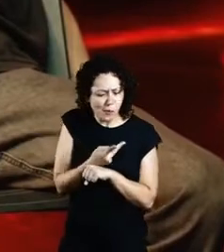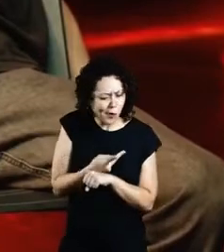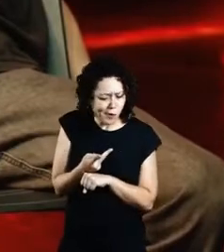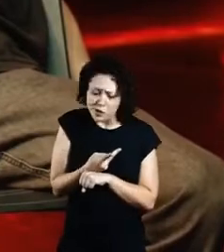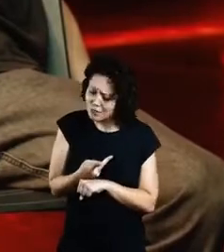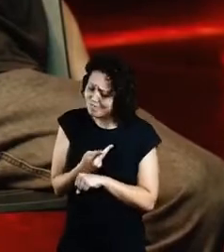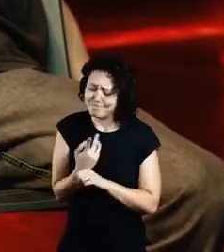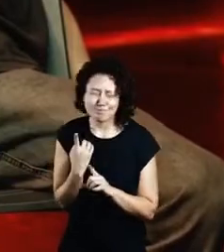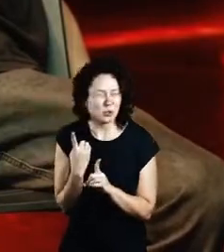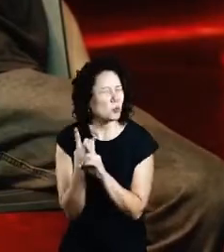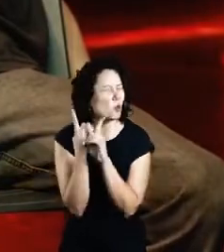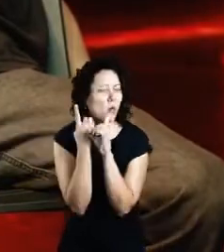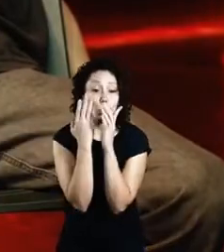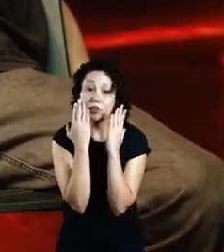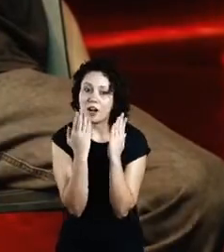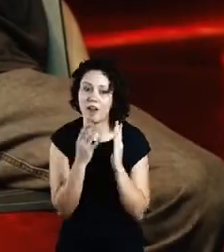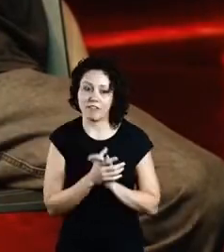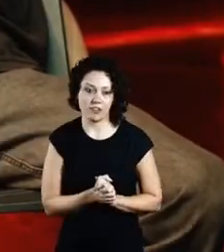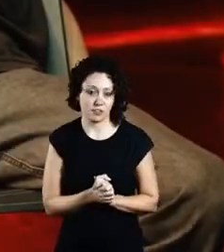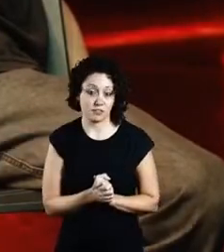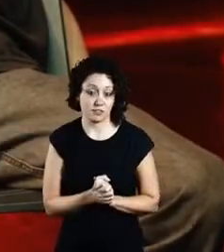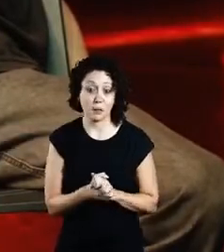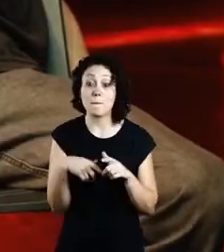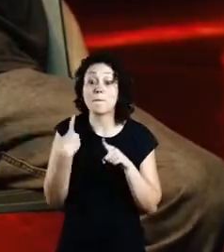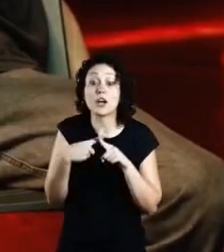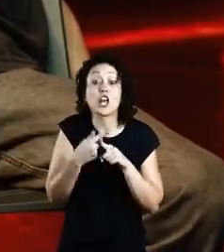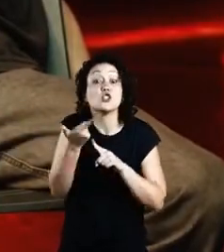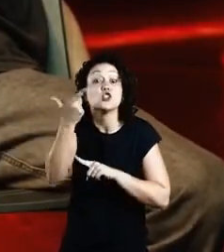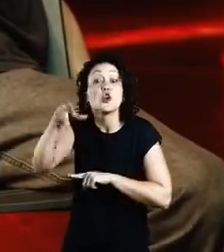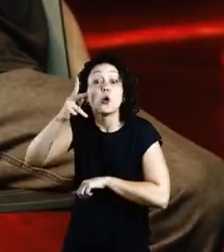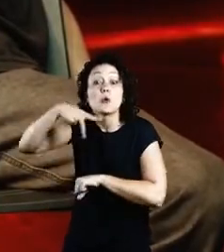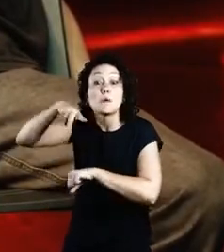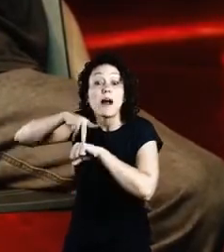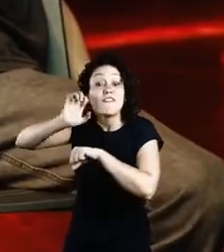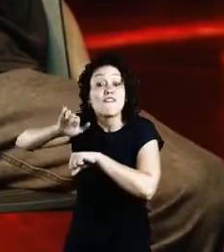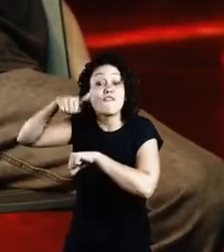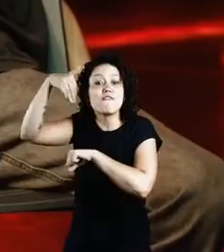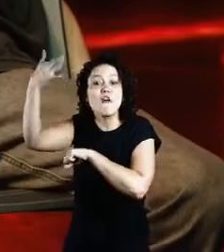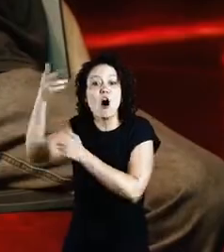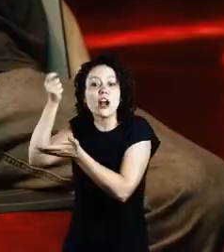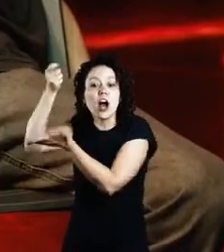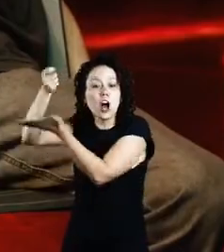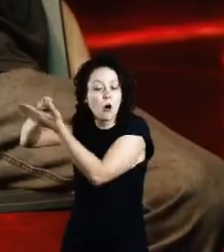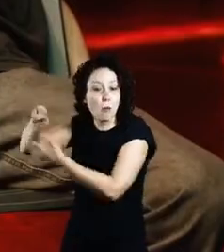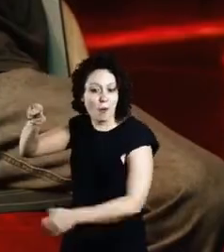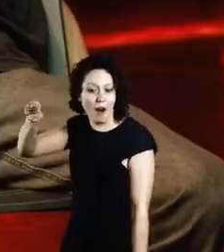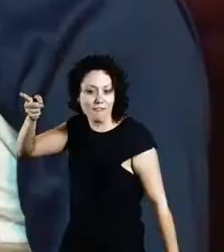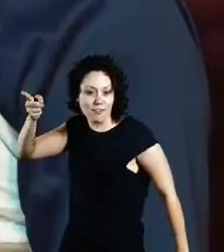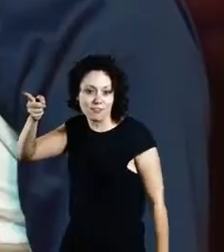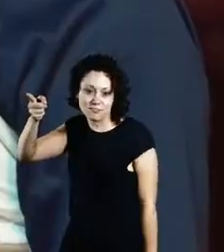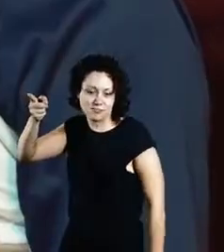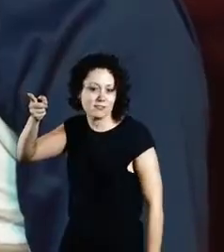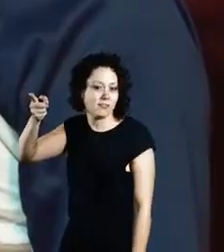O segredo? Eram os discos importados, que sim, ninguém procurava lá. O disco estava lá.